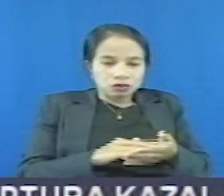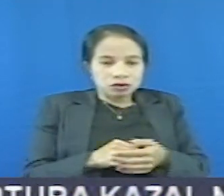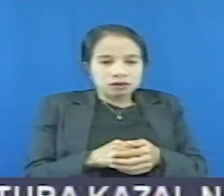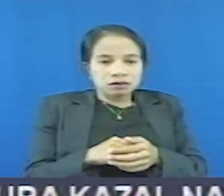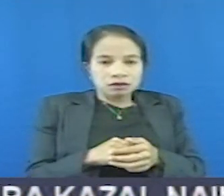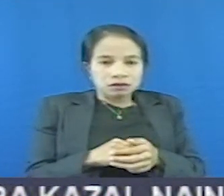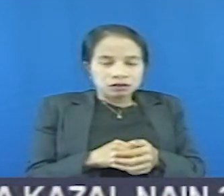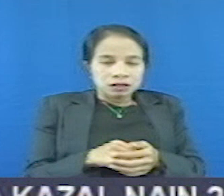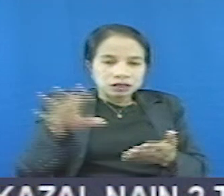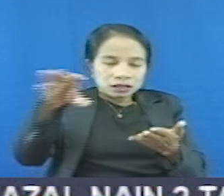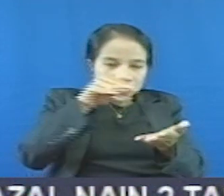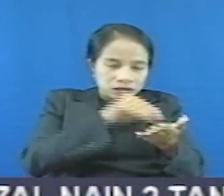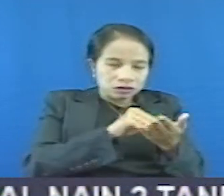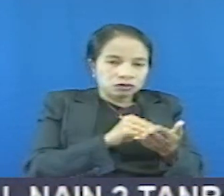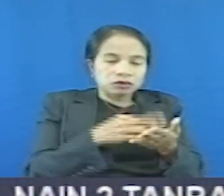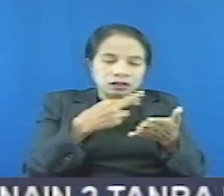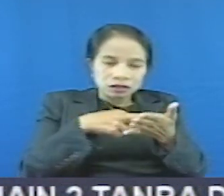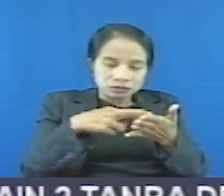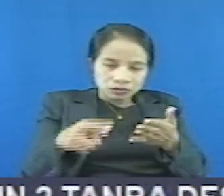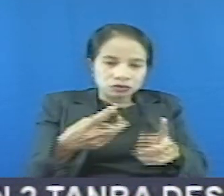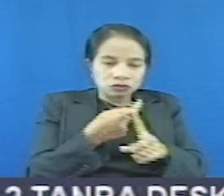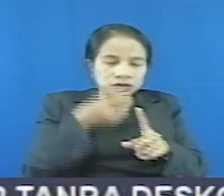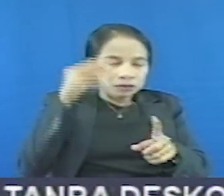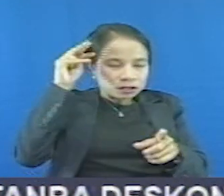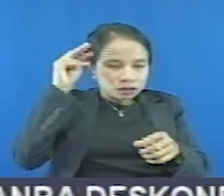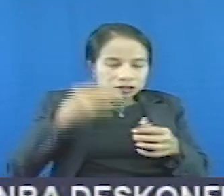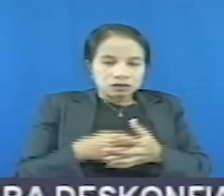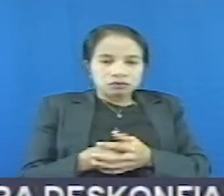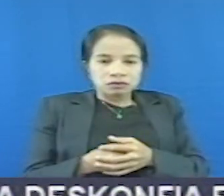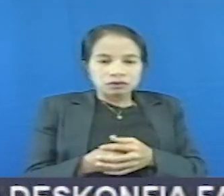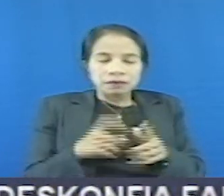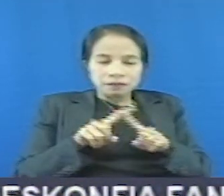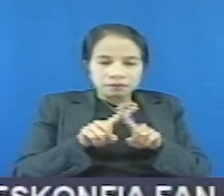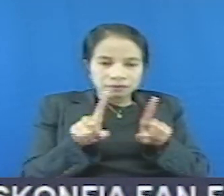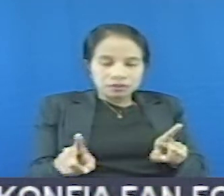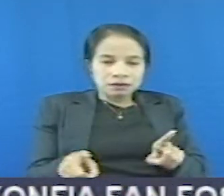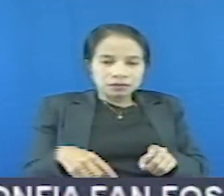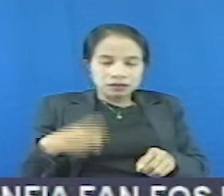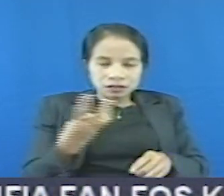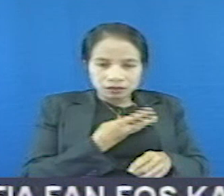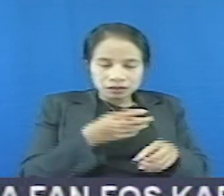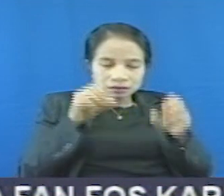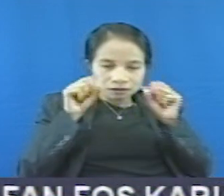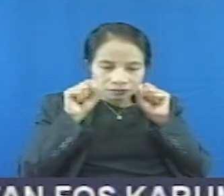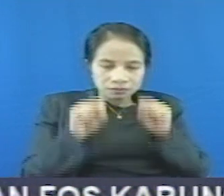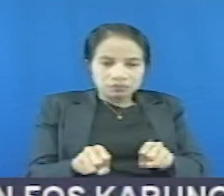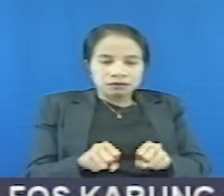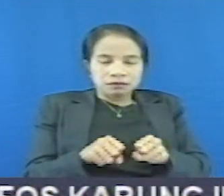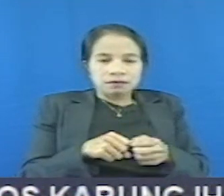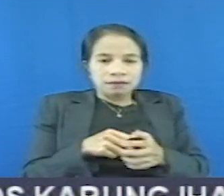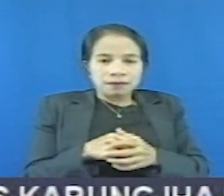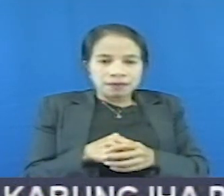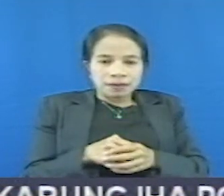sei hatur tuir de espaço ministerial. Mas bem, ita bele to conclusão ida